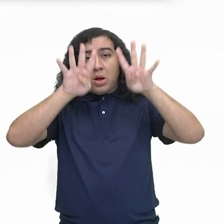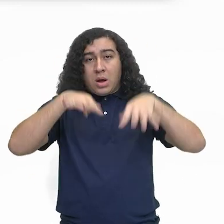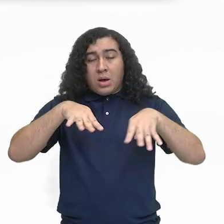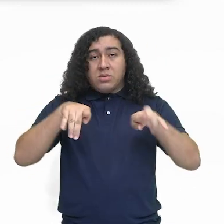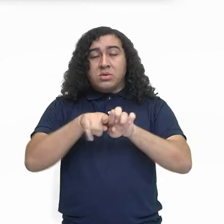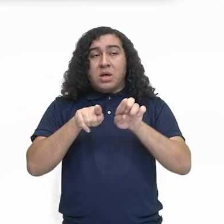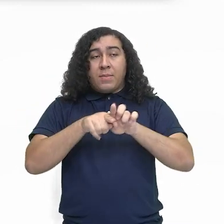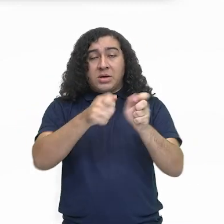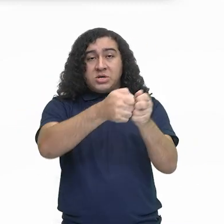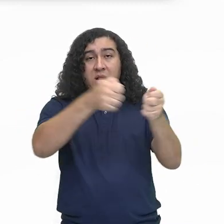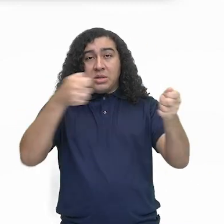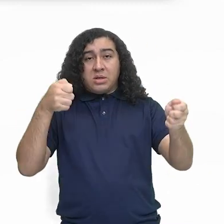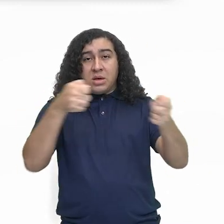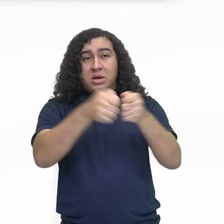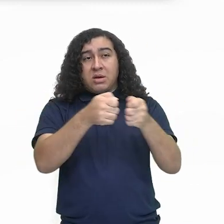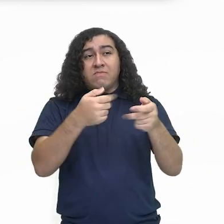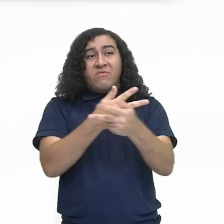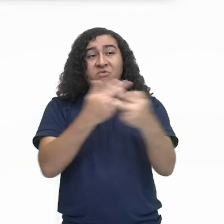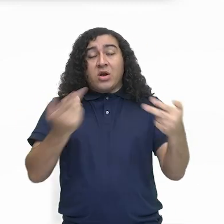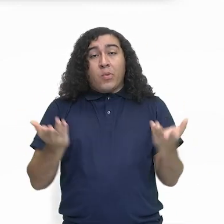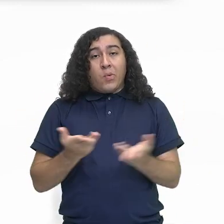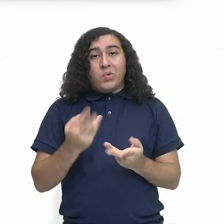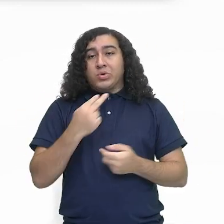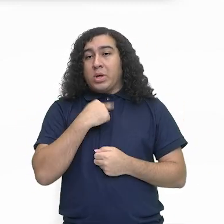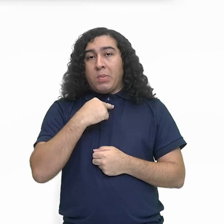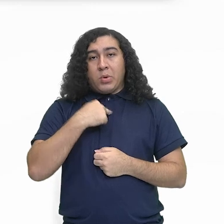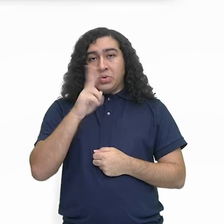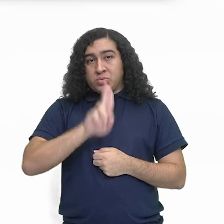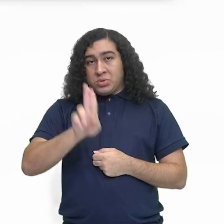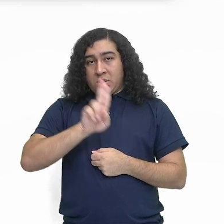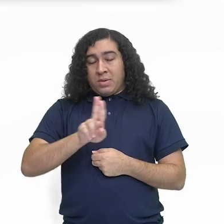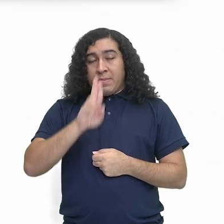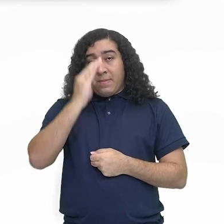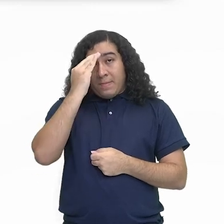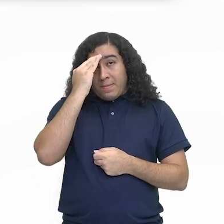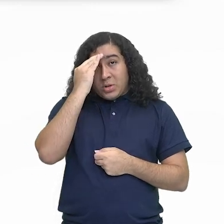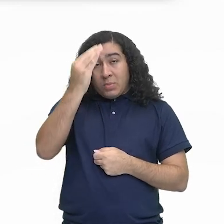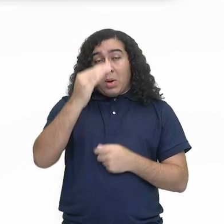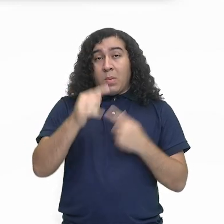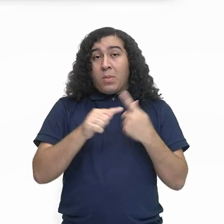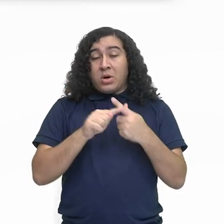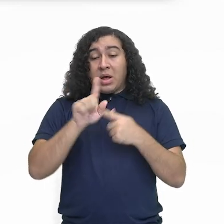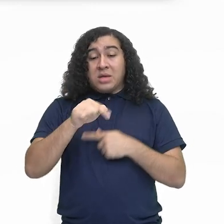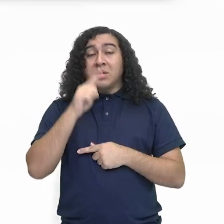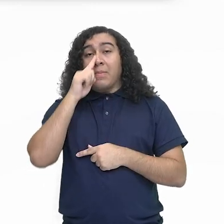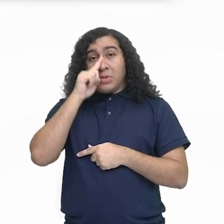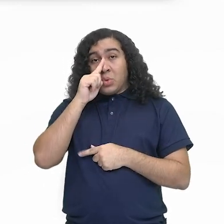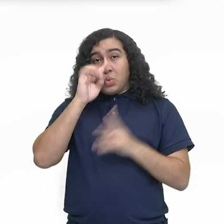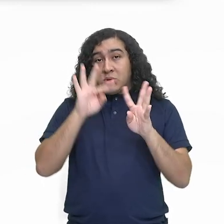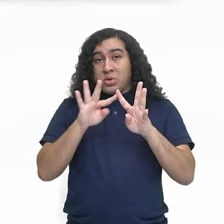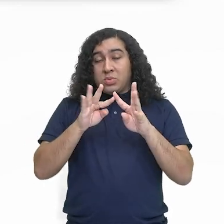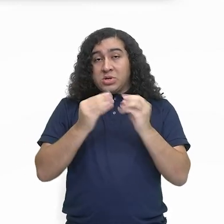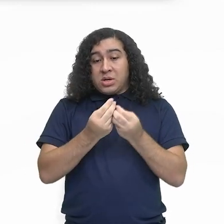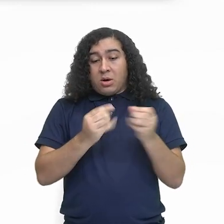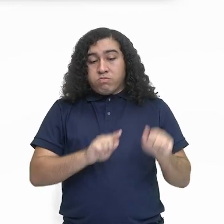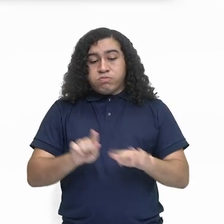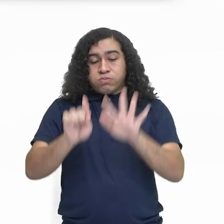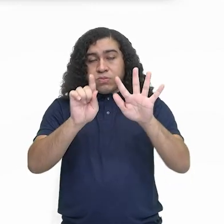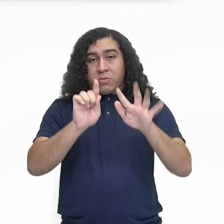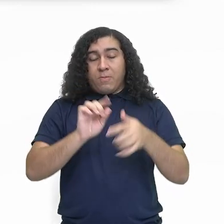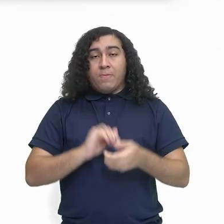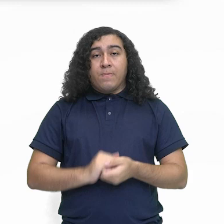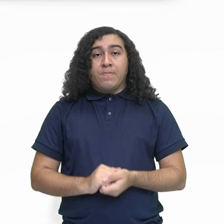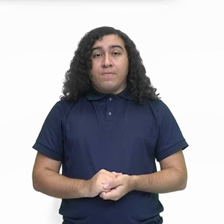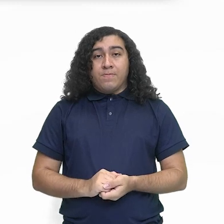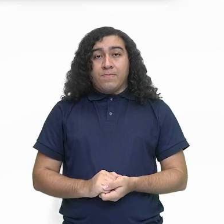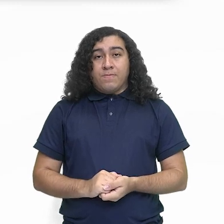em geladeiras e que não pode ser mais utilizado, principalmente por conta dessa questão da emissão desses